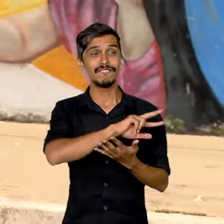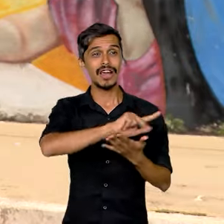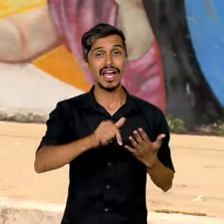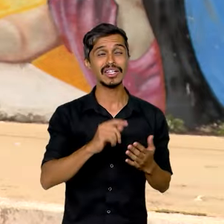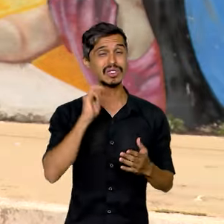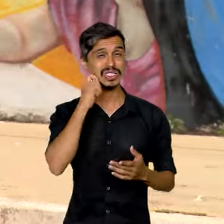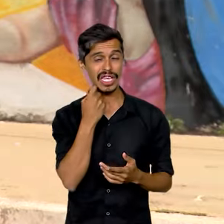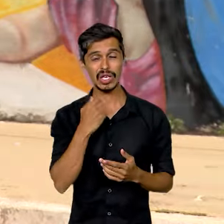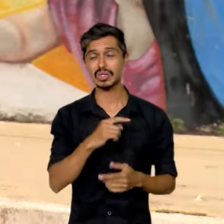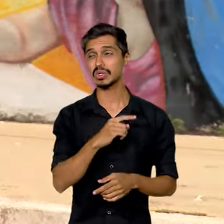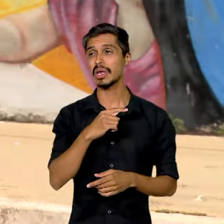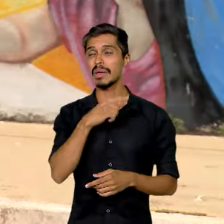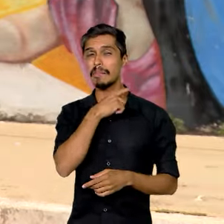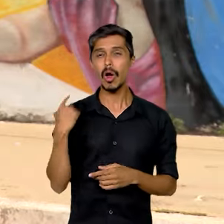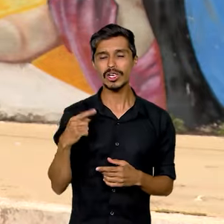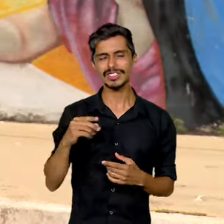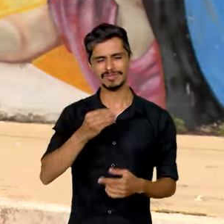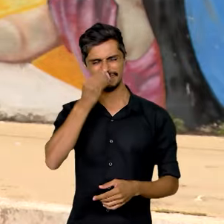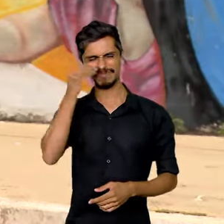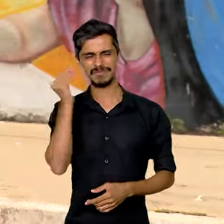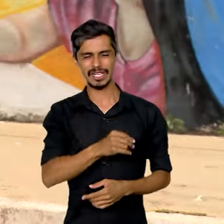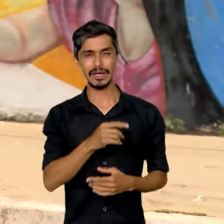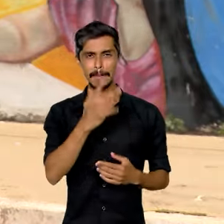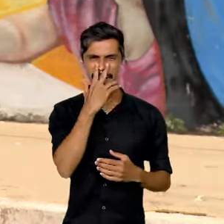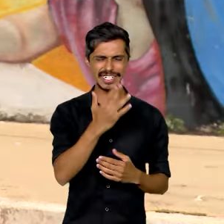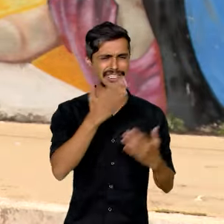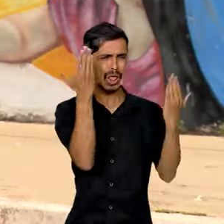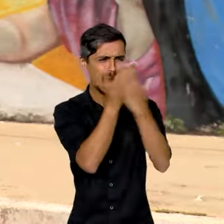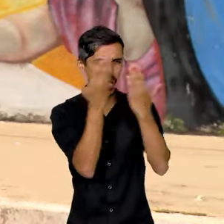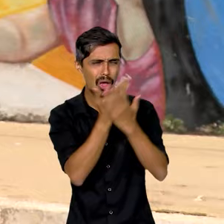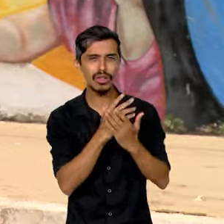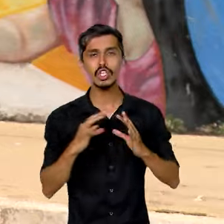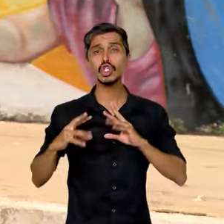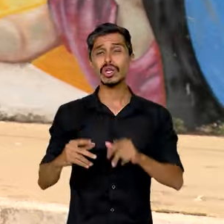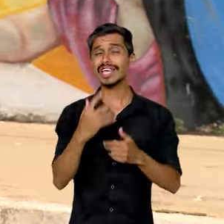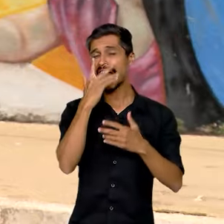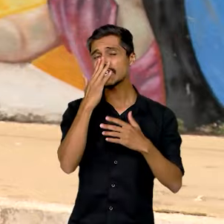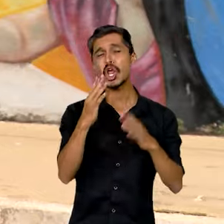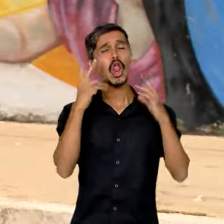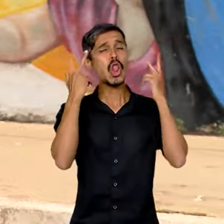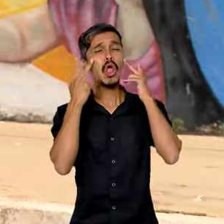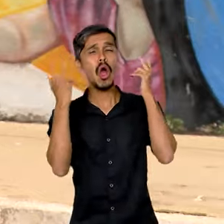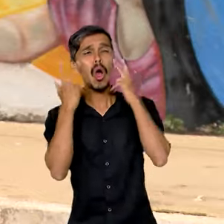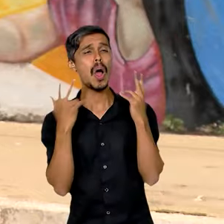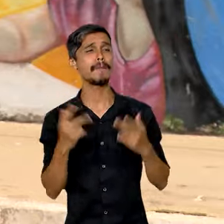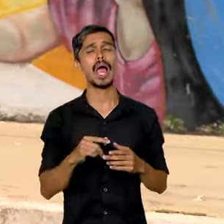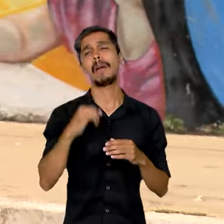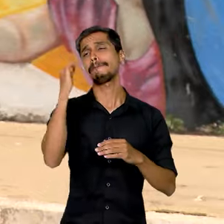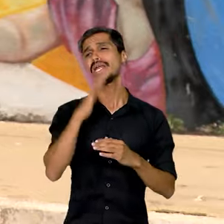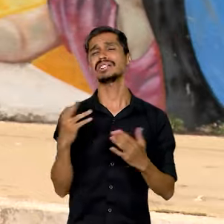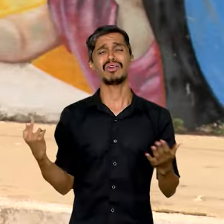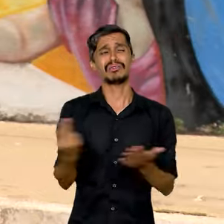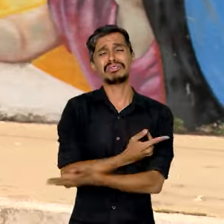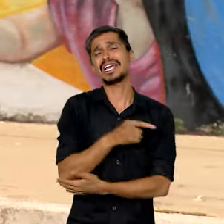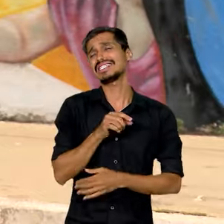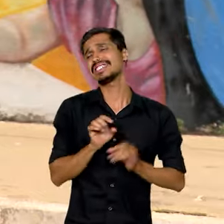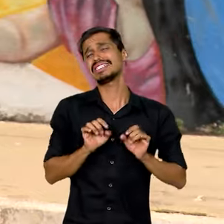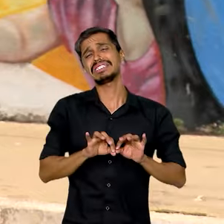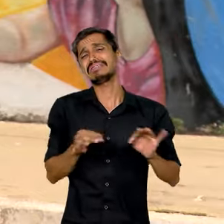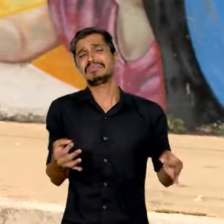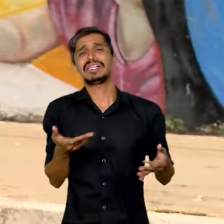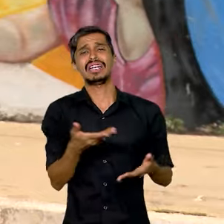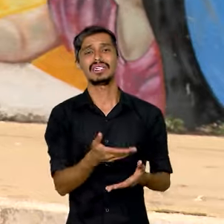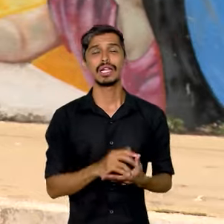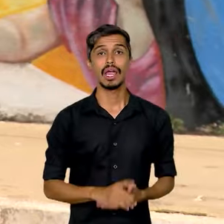de tantos jovens negros. É como se eles fossem invisíveis. Todos se acostumam, como se o Brasil fosse um lugar onde essas coisas